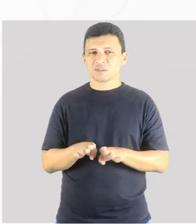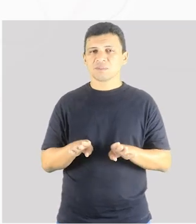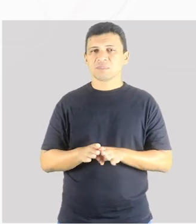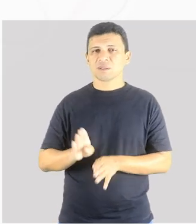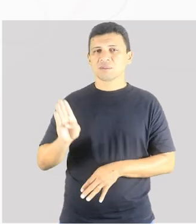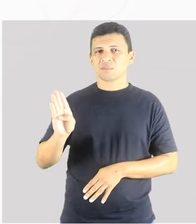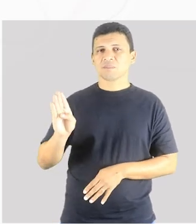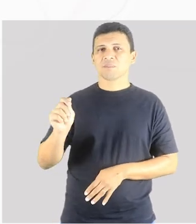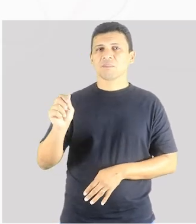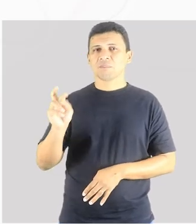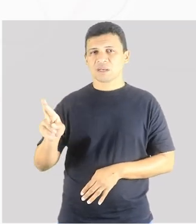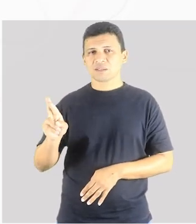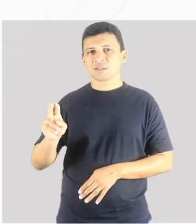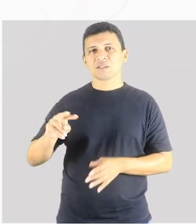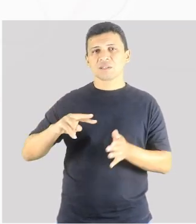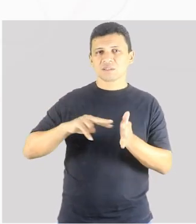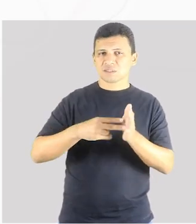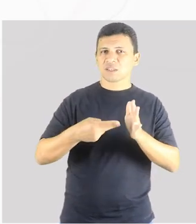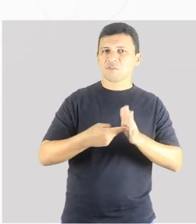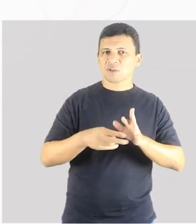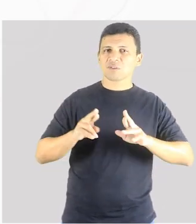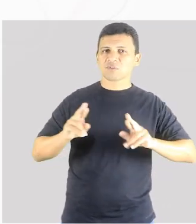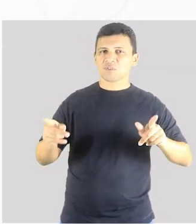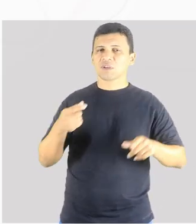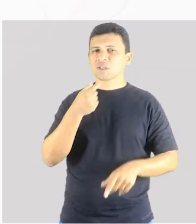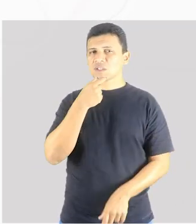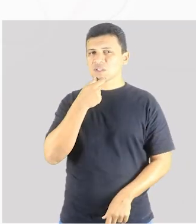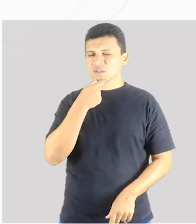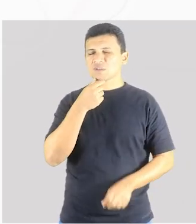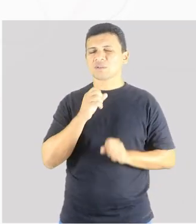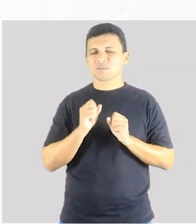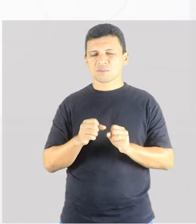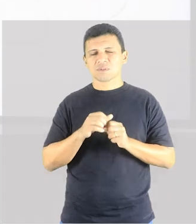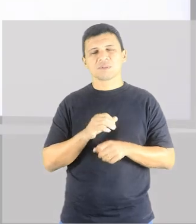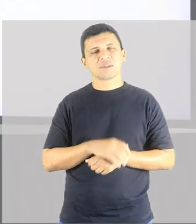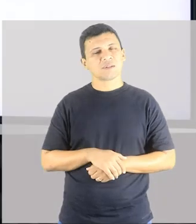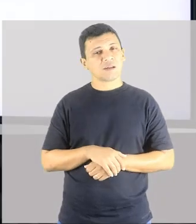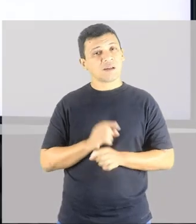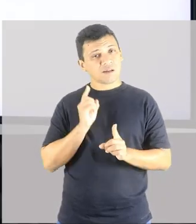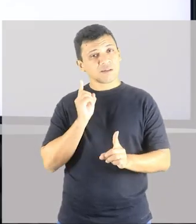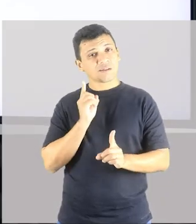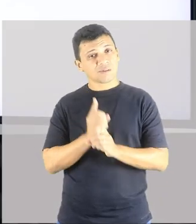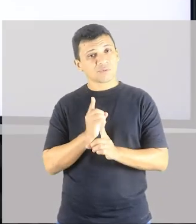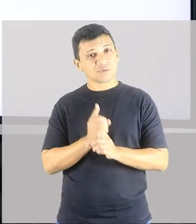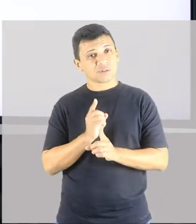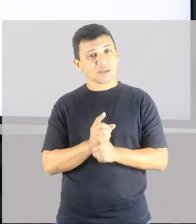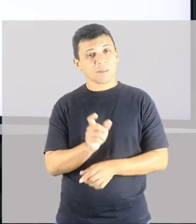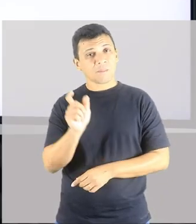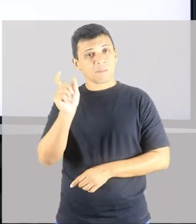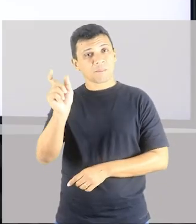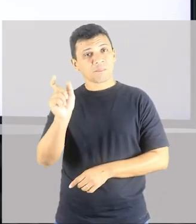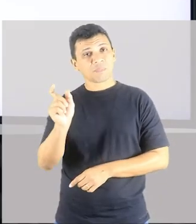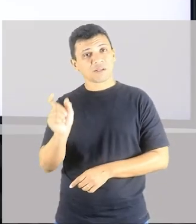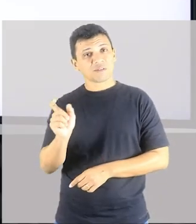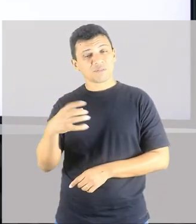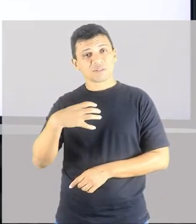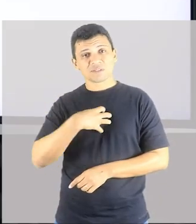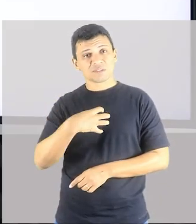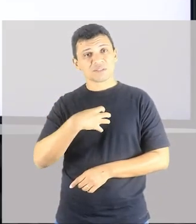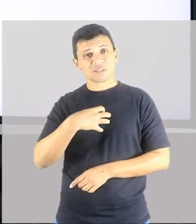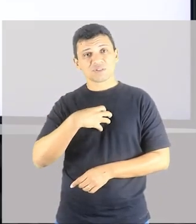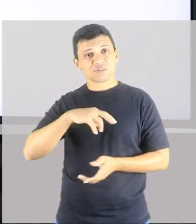pode ter outros significados em inglês. A gente vai encontrar palavras que têm vários sentidos. A gente chama isso